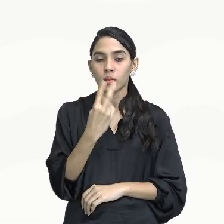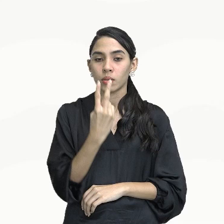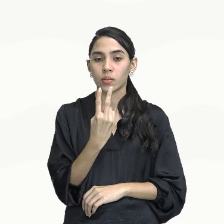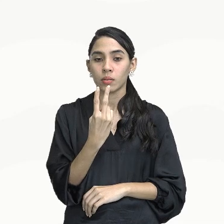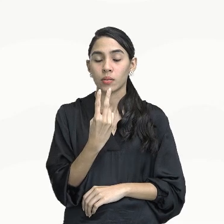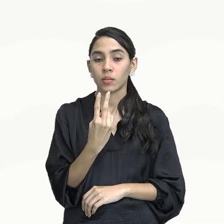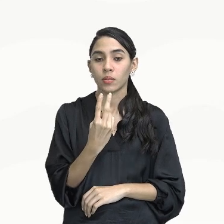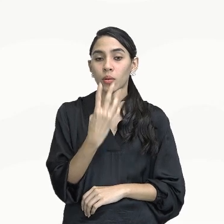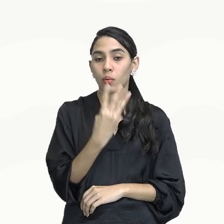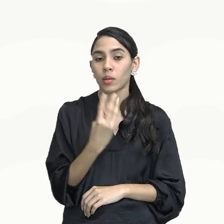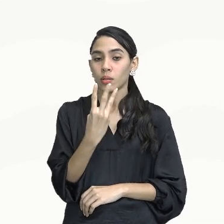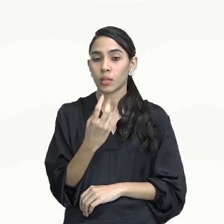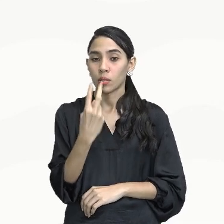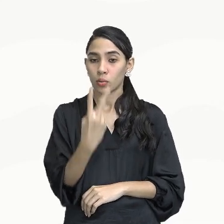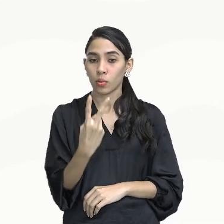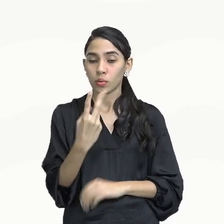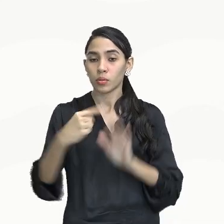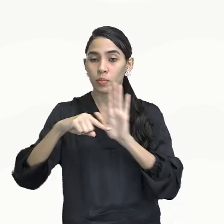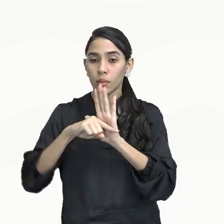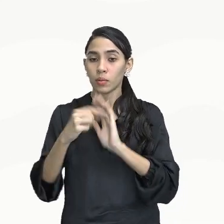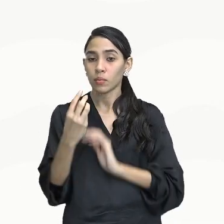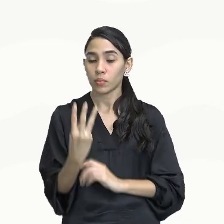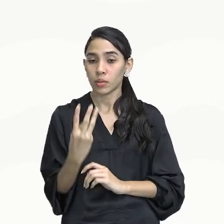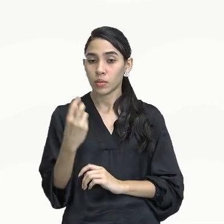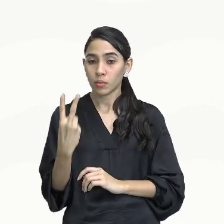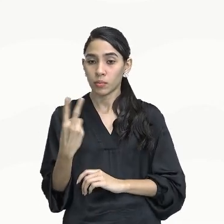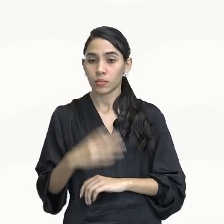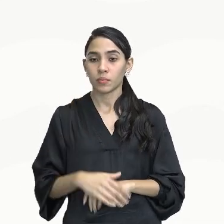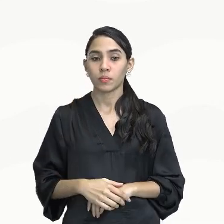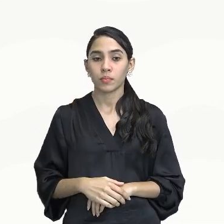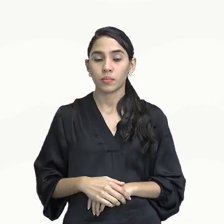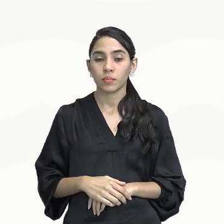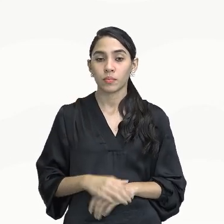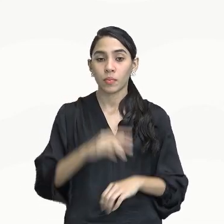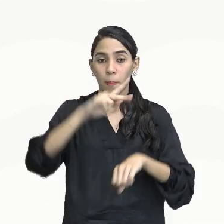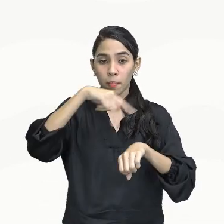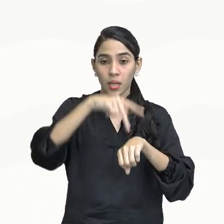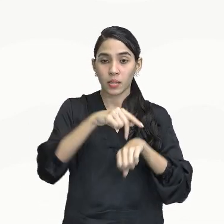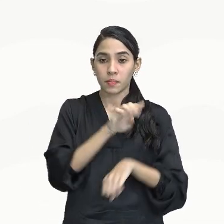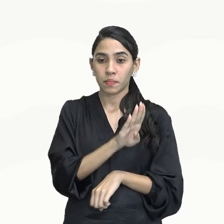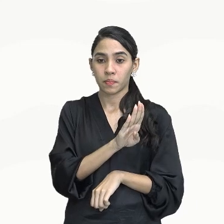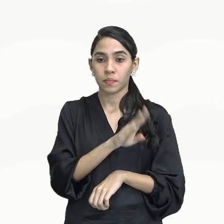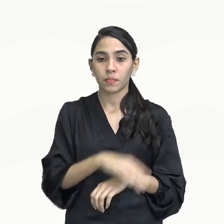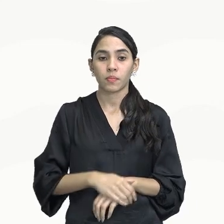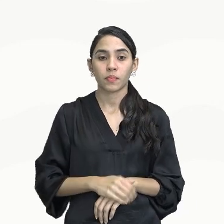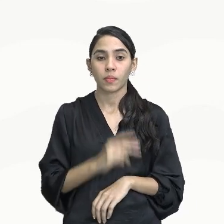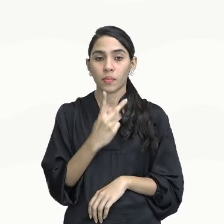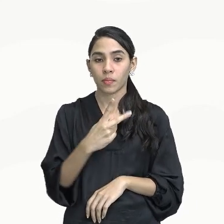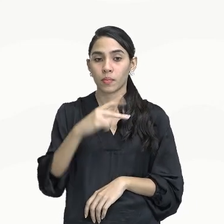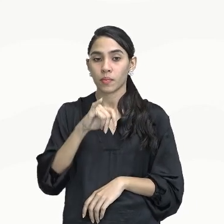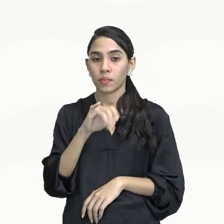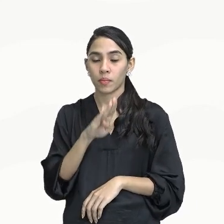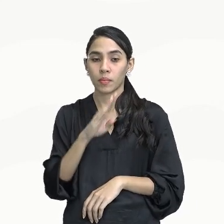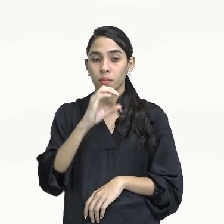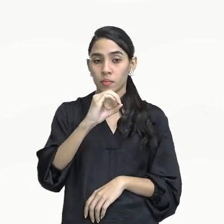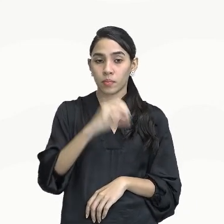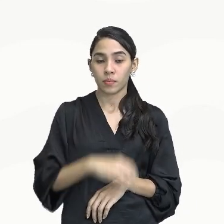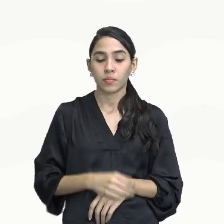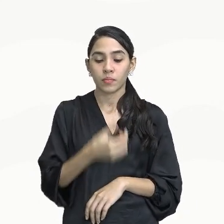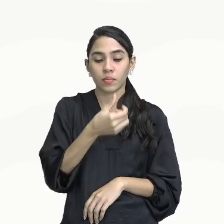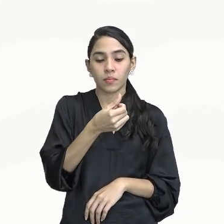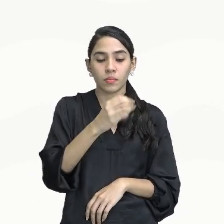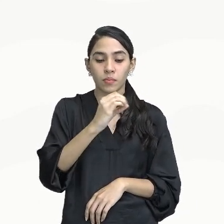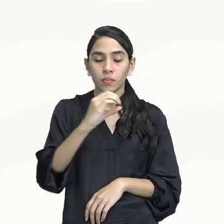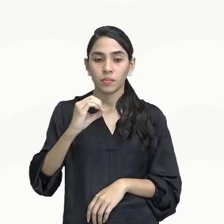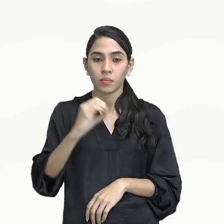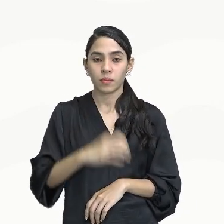400, que é 32. Agora, para o país B, o PIB no ano 0 foi de